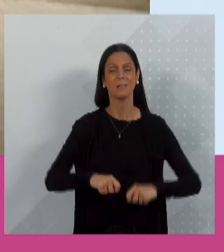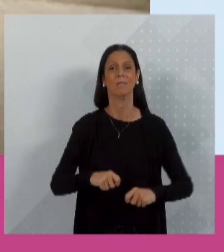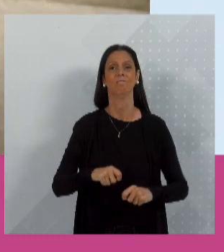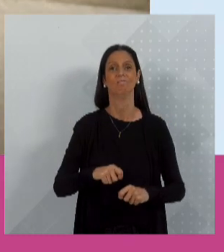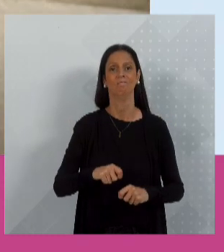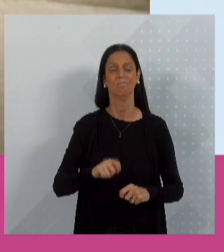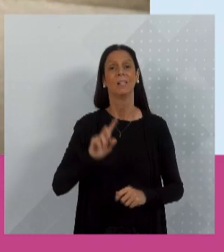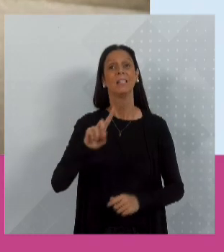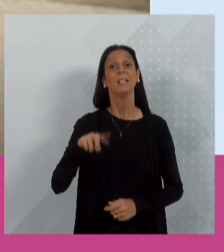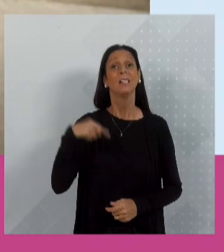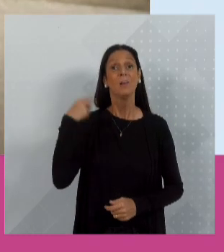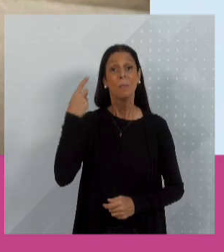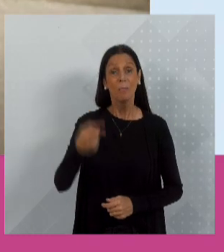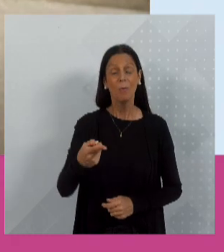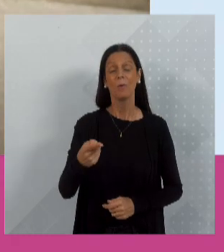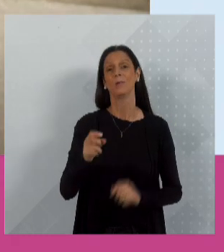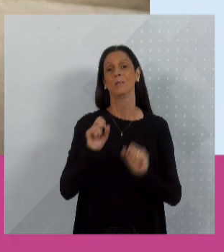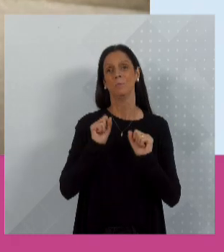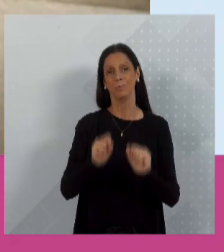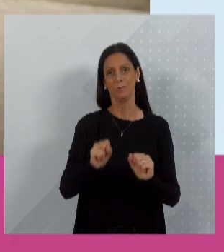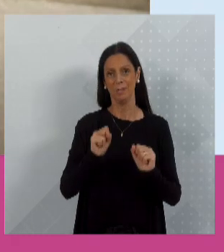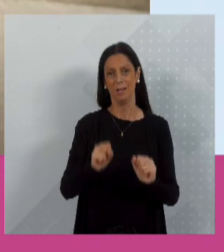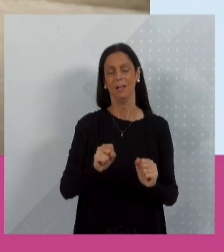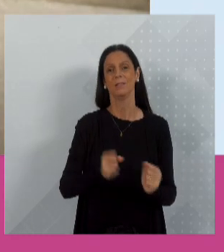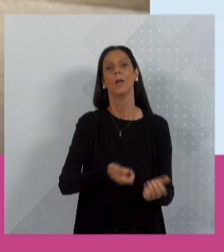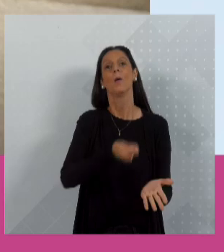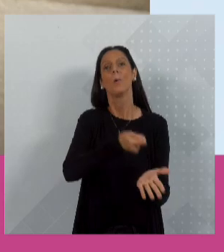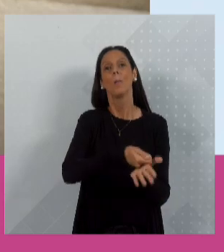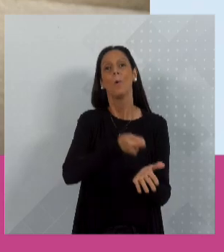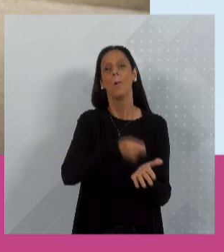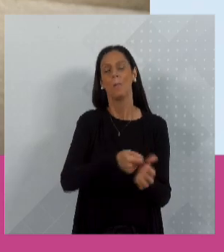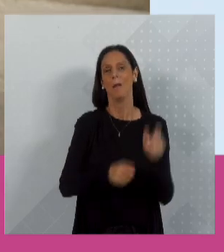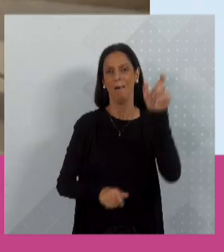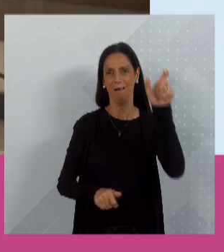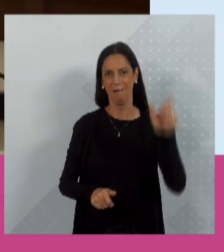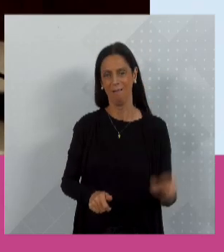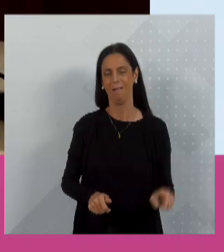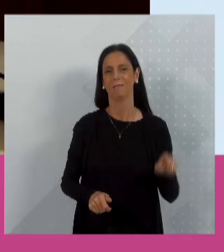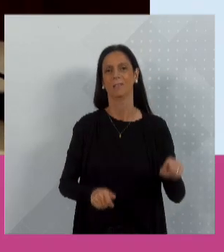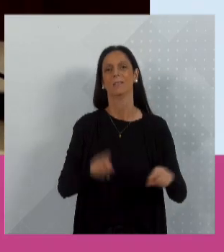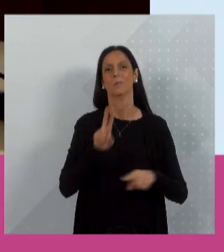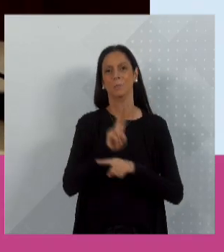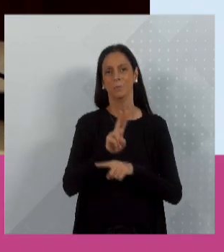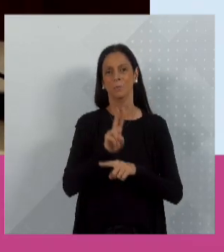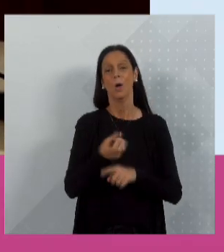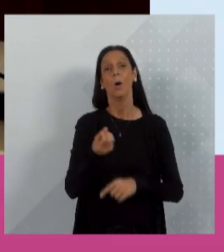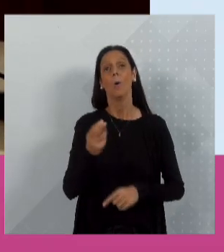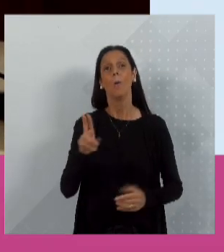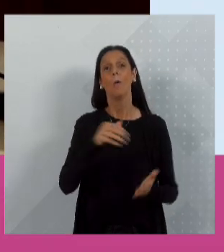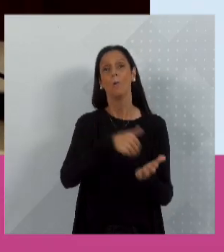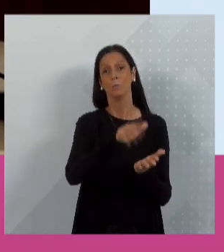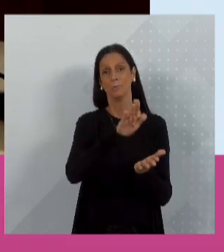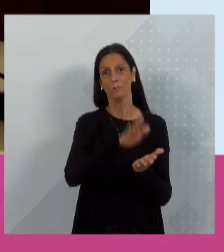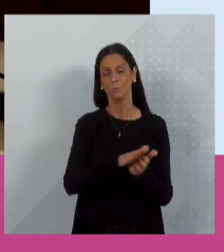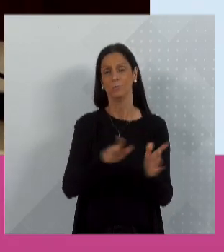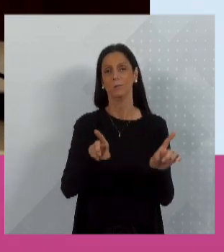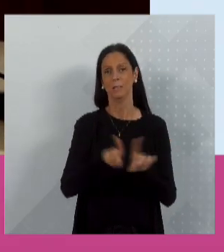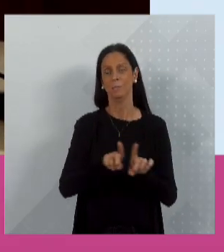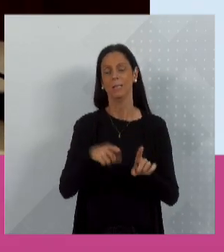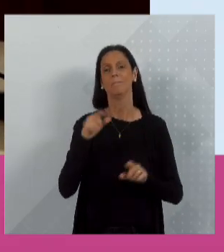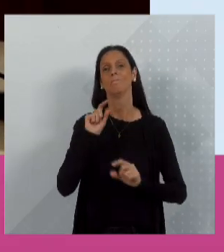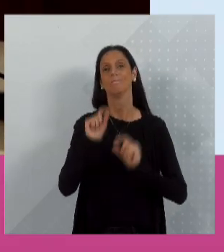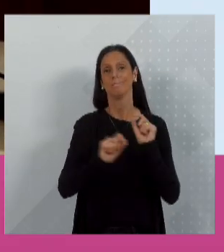que depois, sim, pudesse cobrar das protetoras ou notificar. Primeiro, você